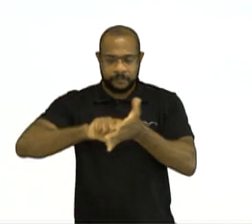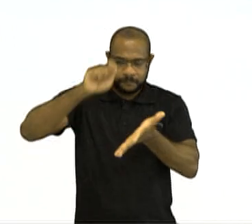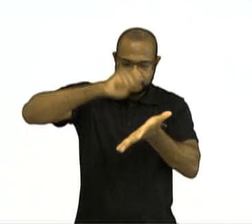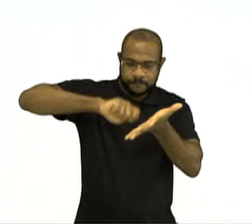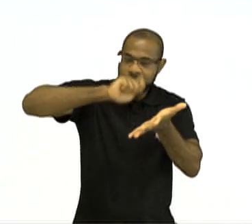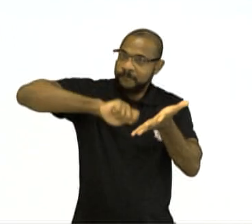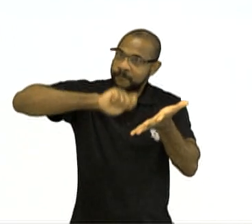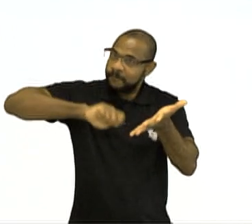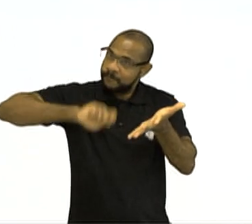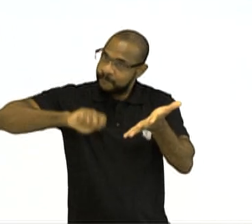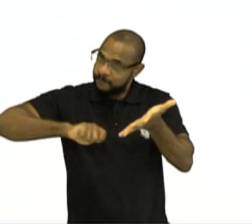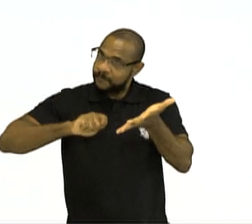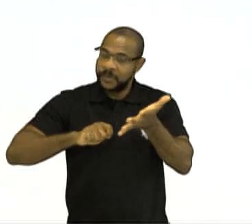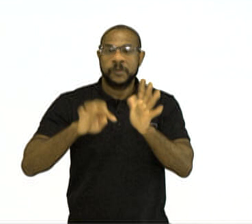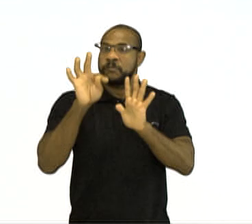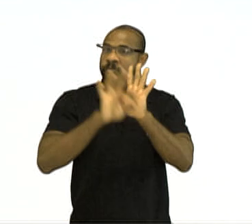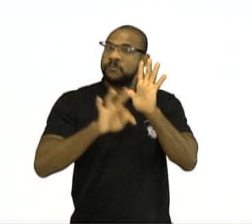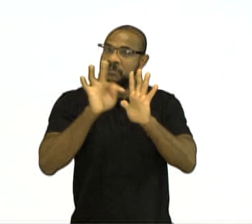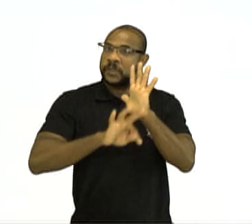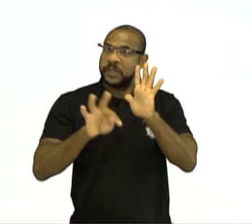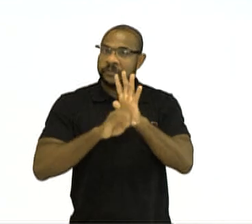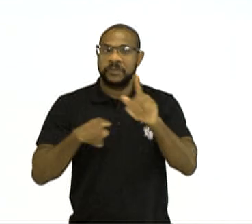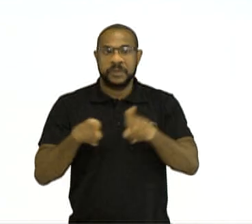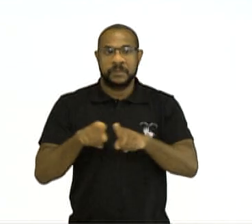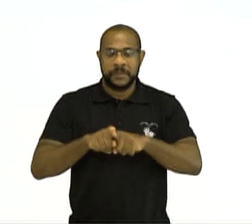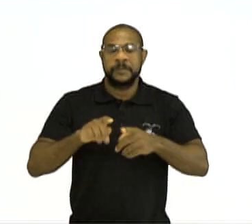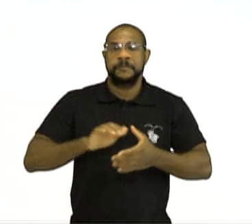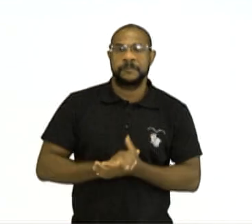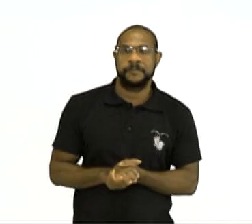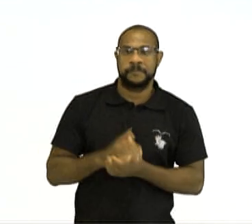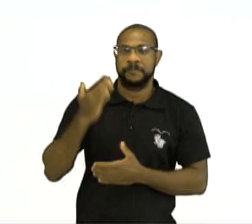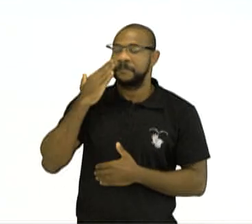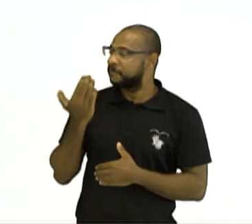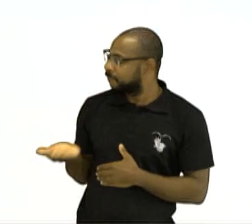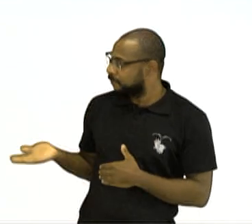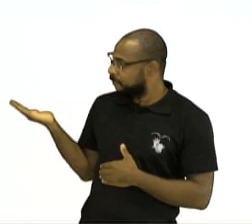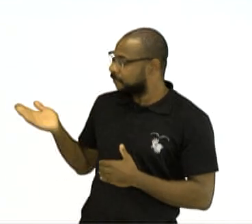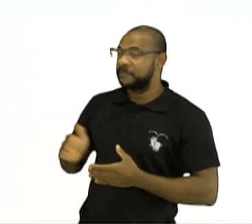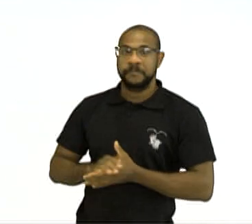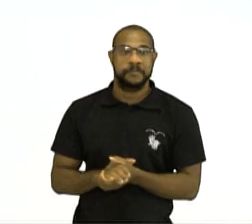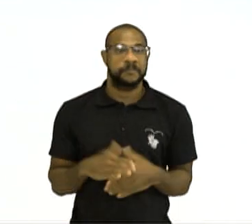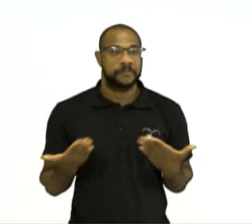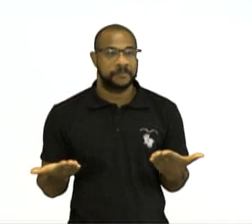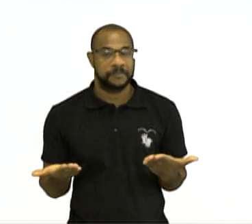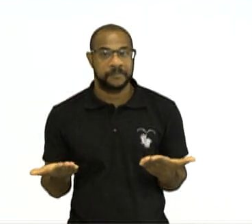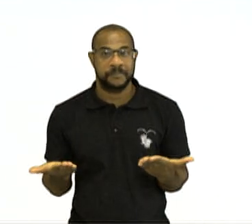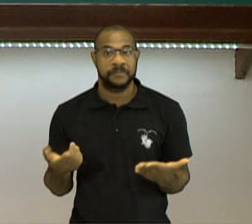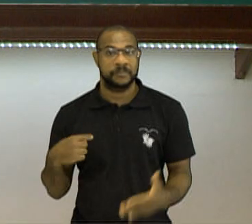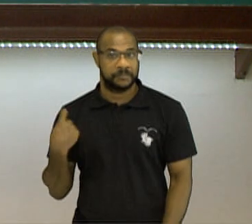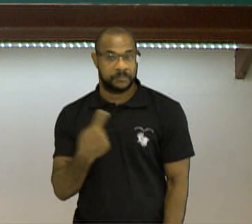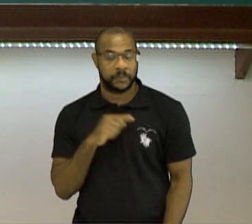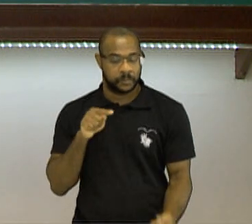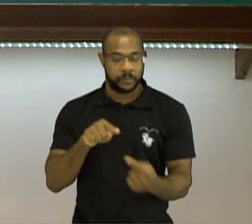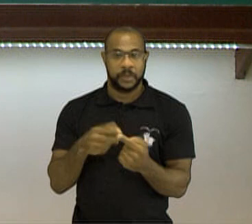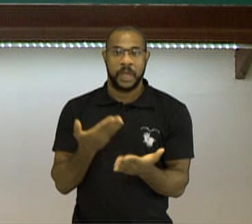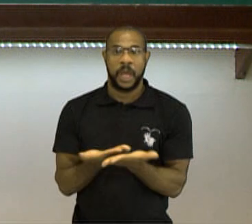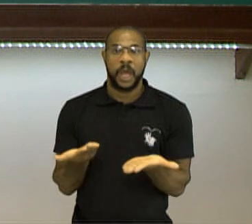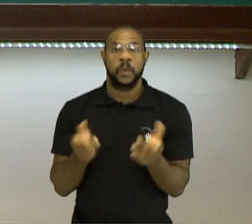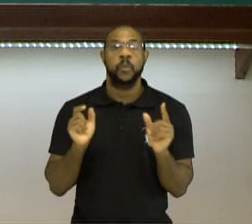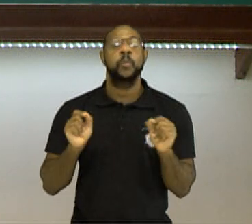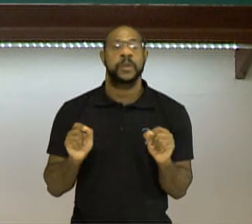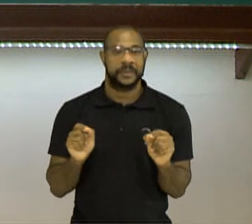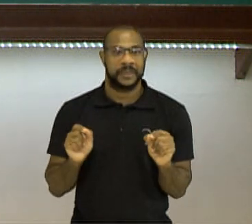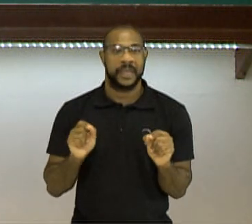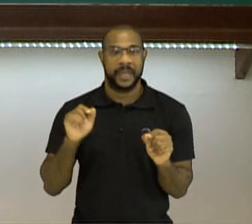opinião, fundamentando a tese a partir de técnicas argumentativas. Ou seja, o nosso objetivo nesta aula